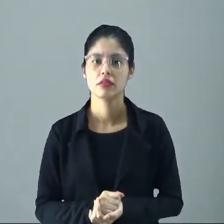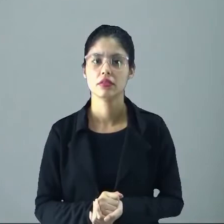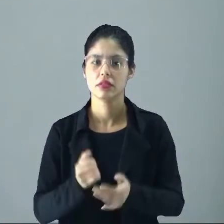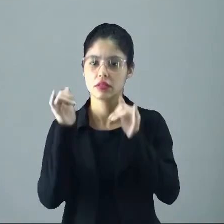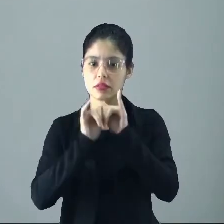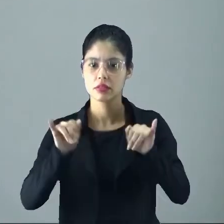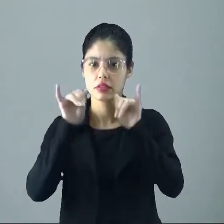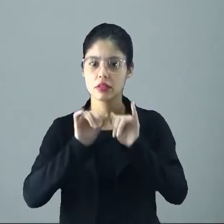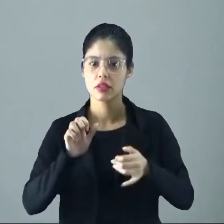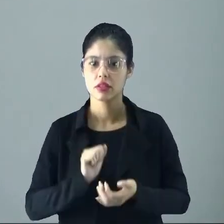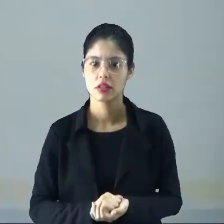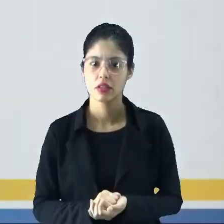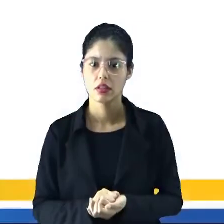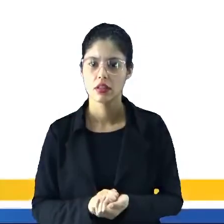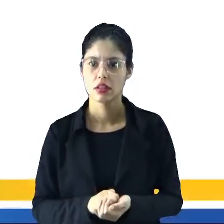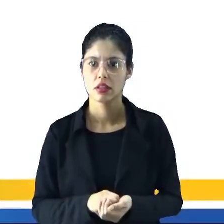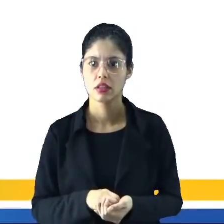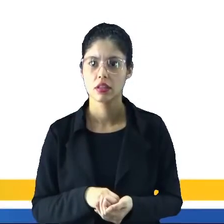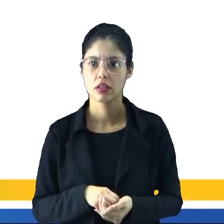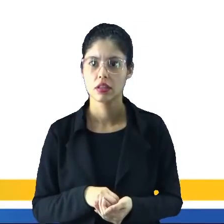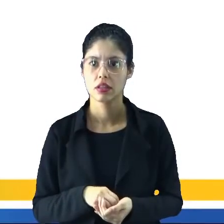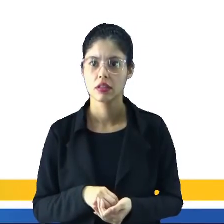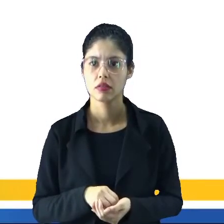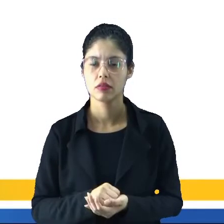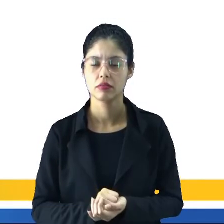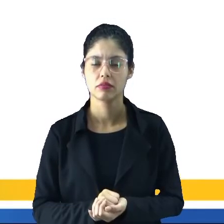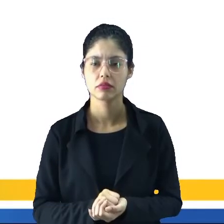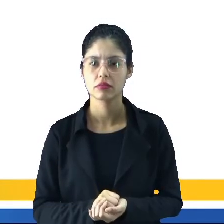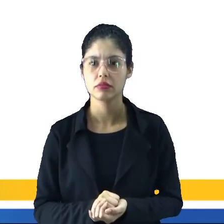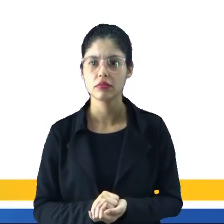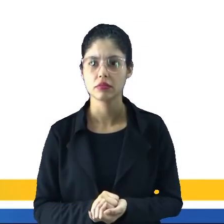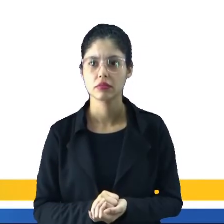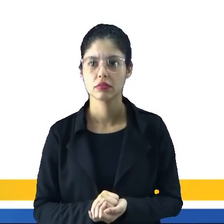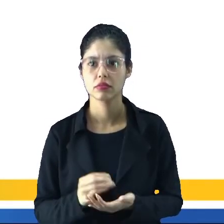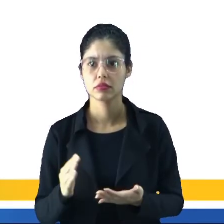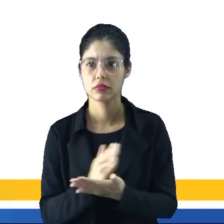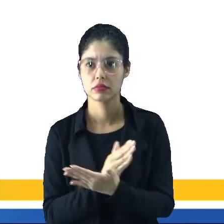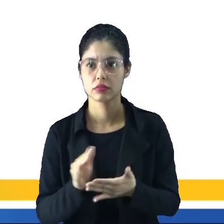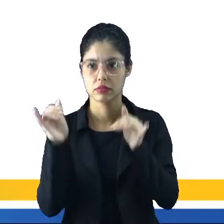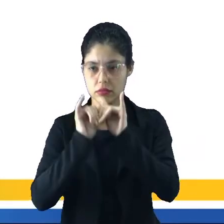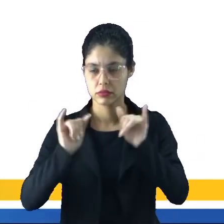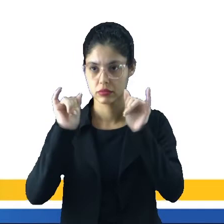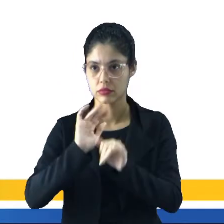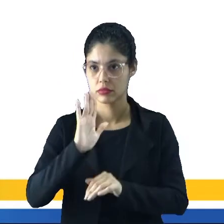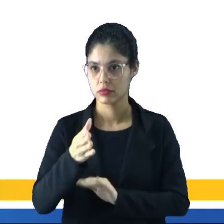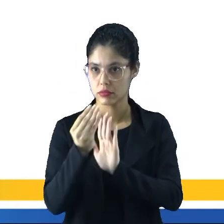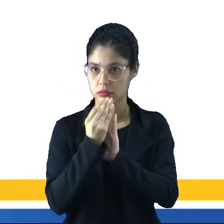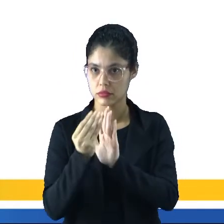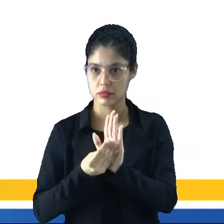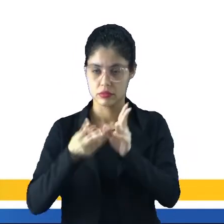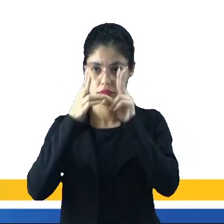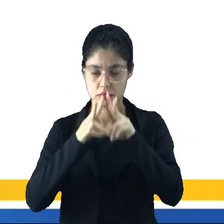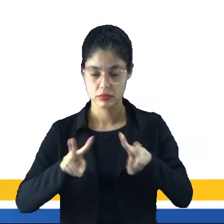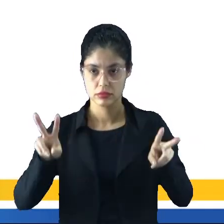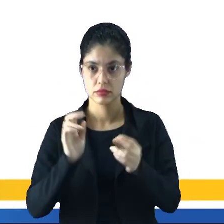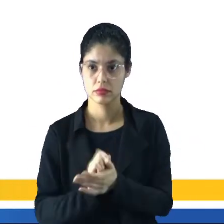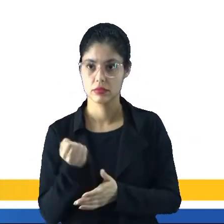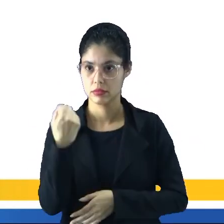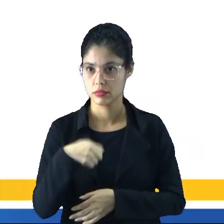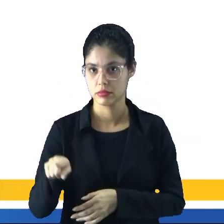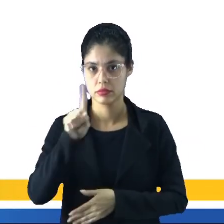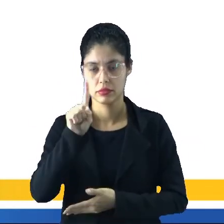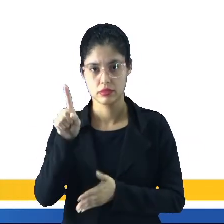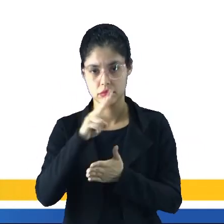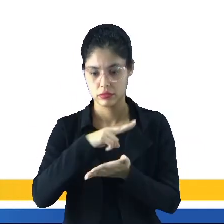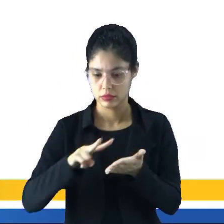uma notícia, enfim. Então, algumas informações já são dadas visualmente, sem